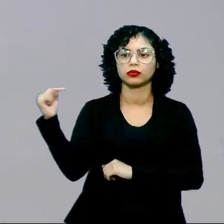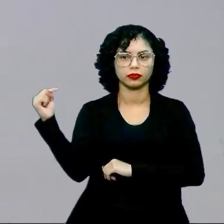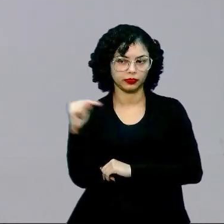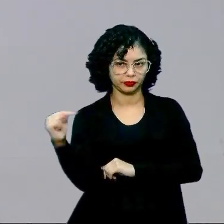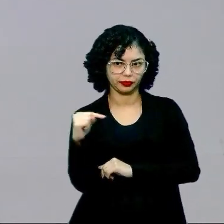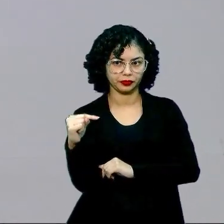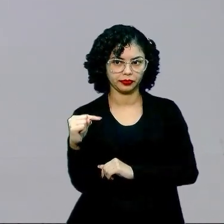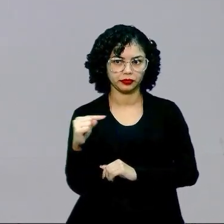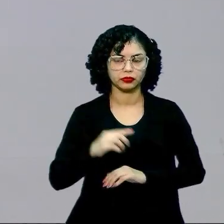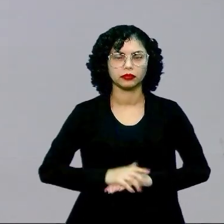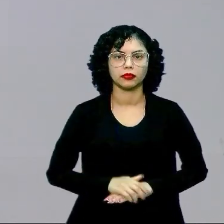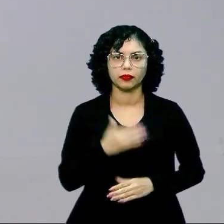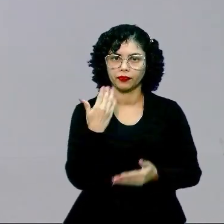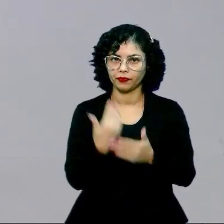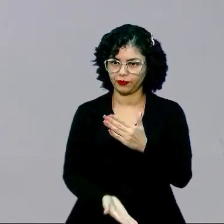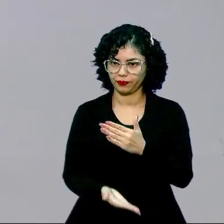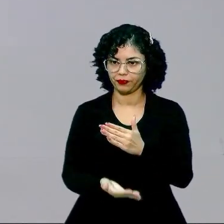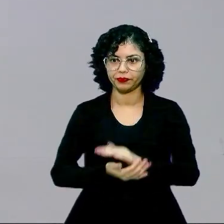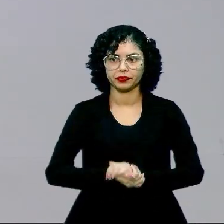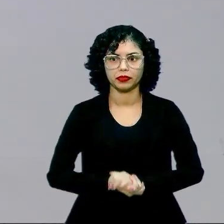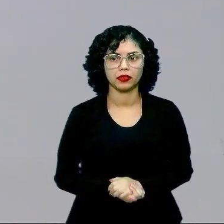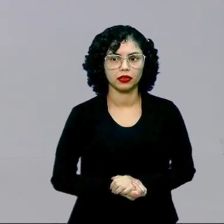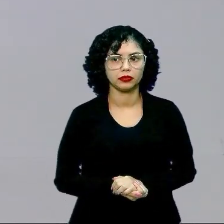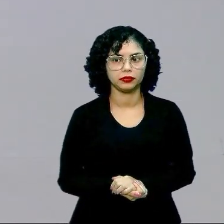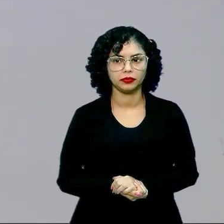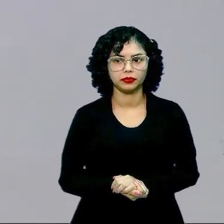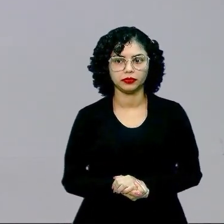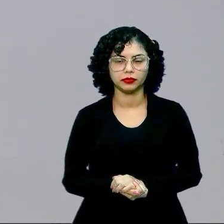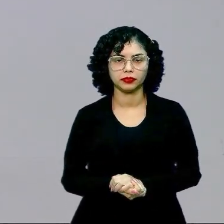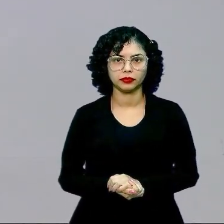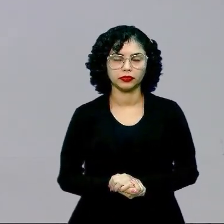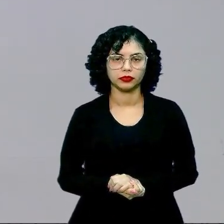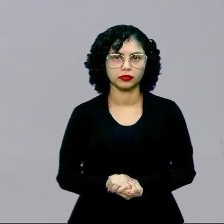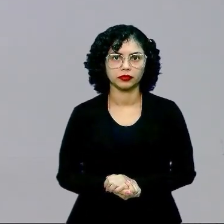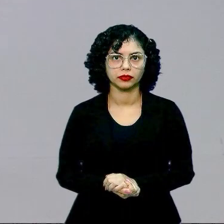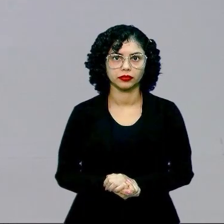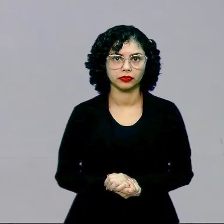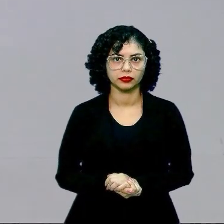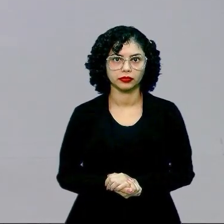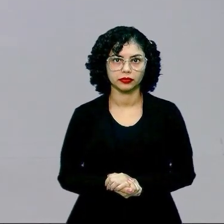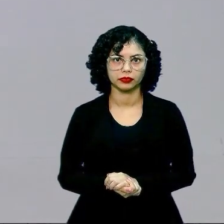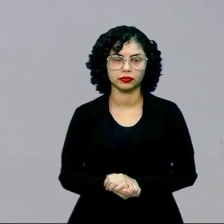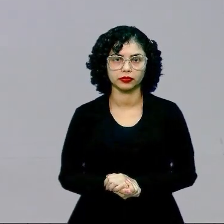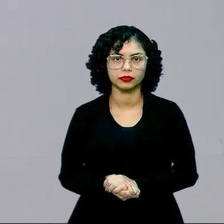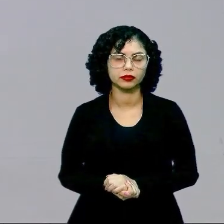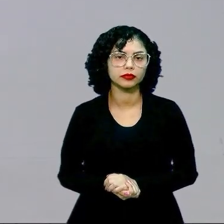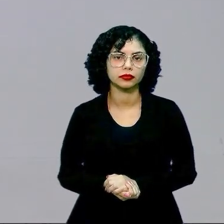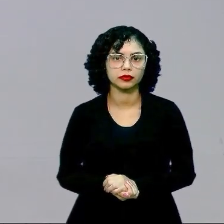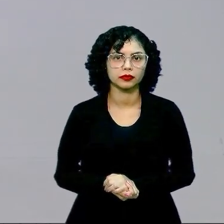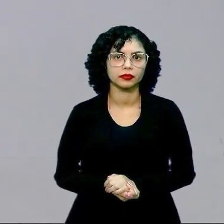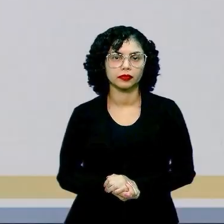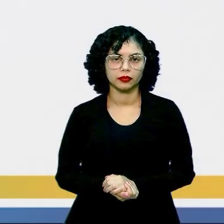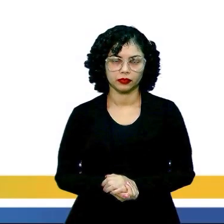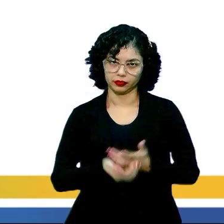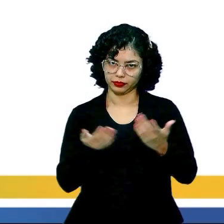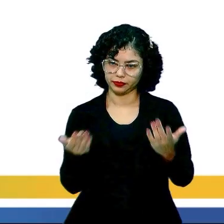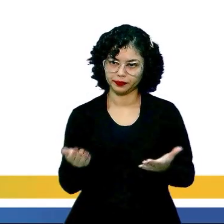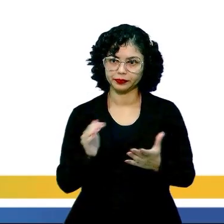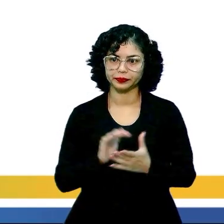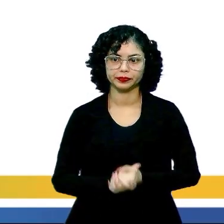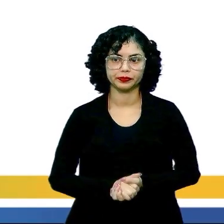quando o átomo perde elétrons e aí fica com uma carga positiva. Aí vira um cátion. É